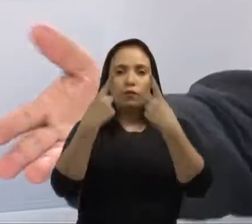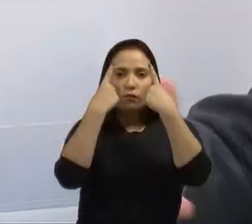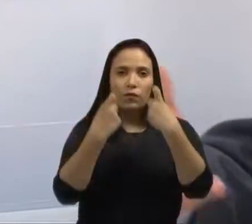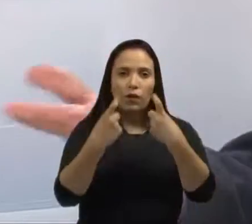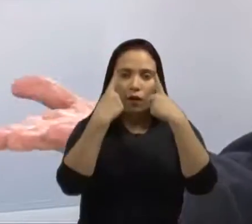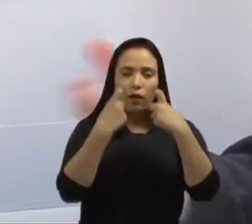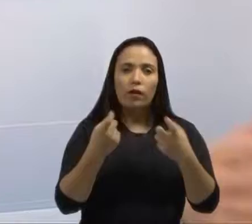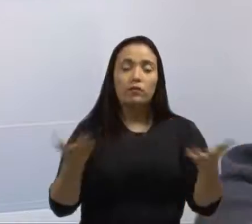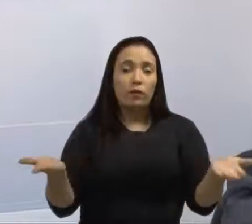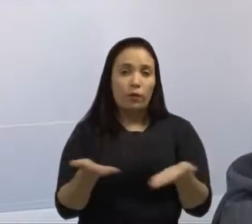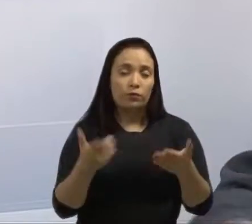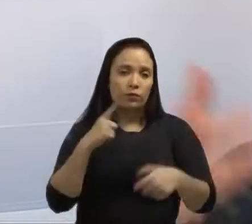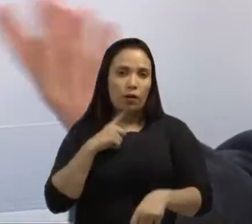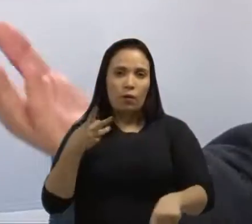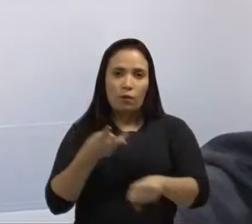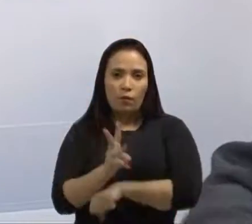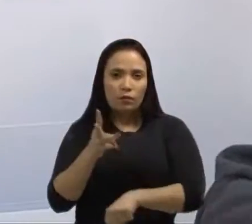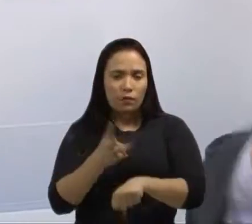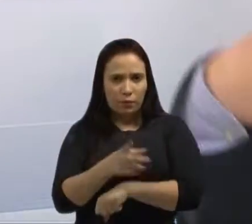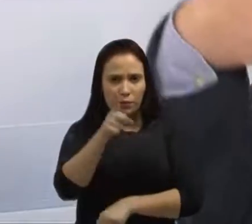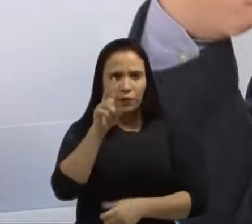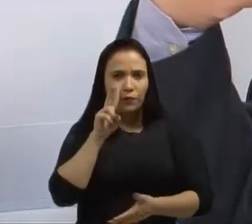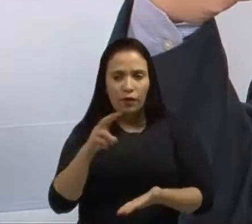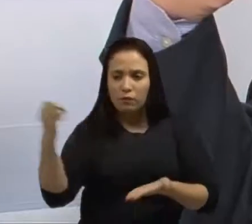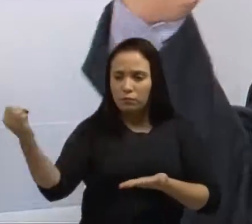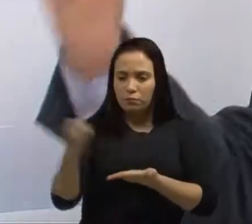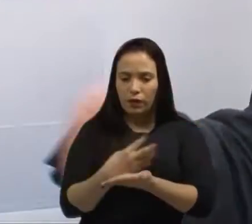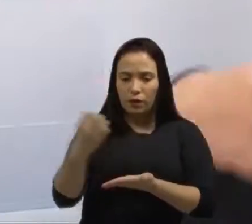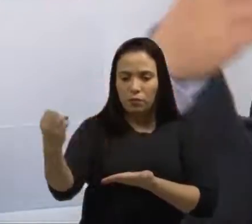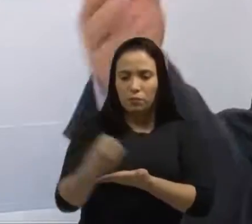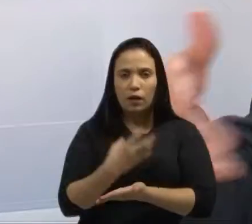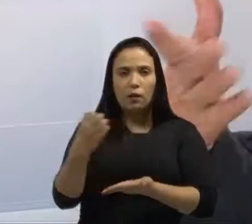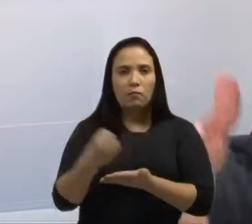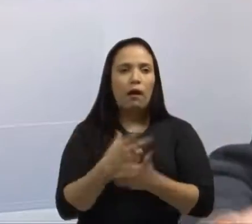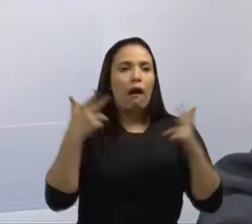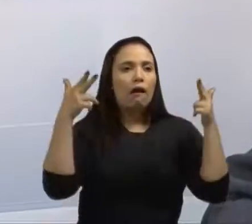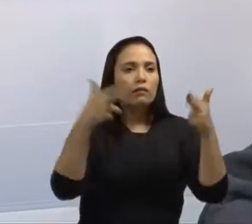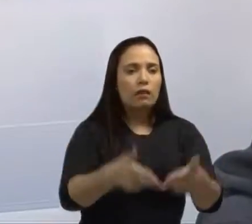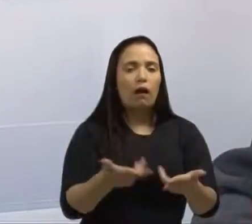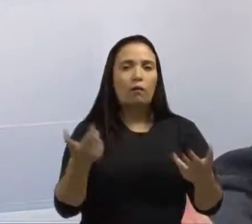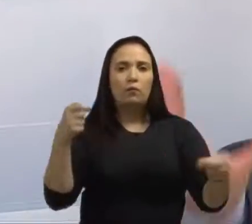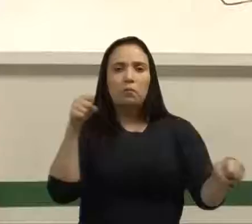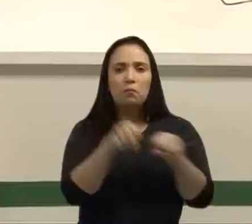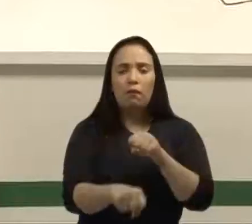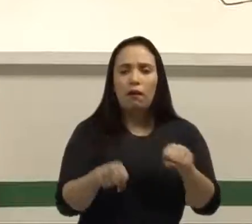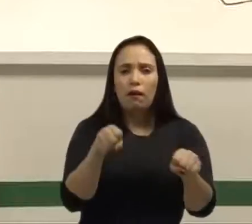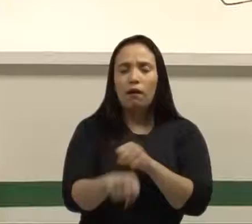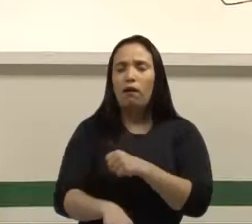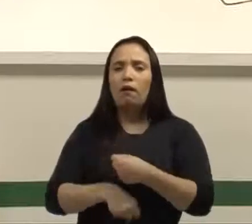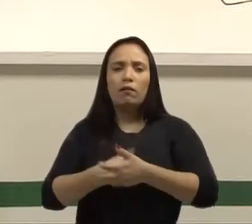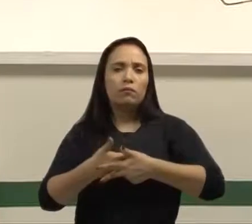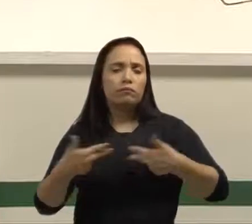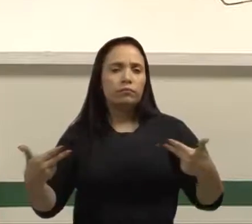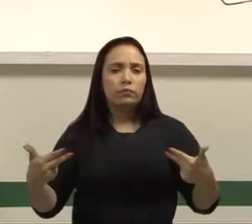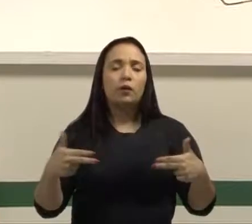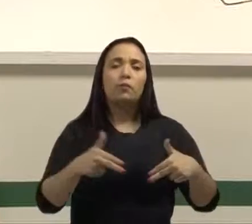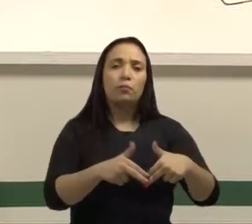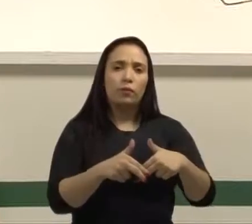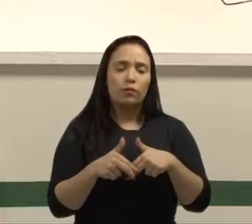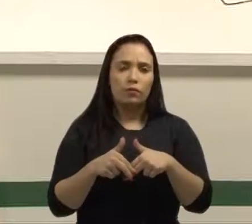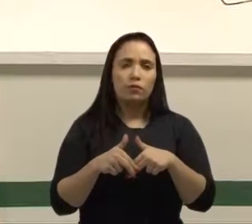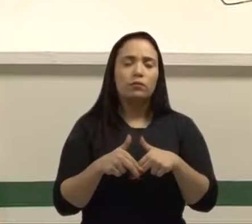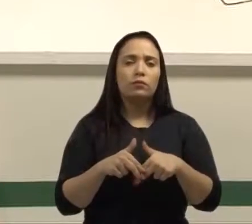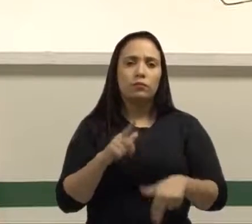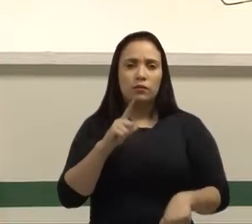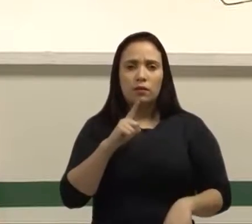hoje com um instrumento como o WhatsApp, você recebe muitos vídeos de assalto e tal. De crueldade, então você aumenta